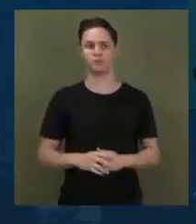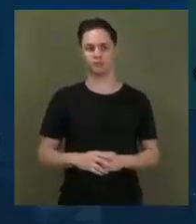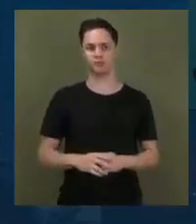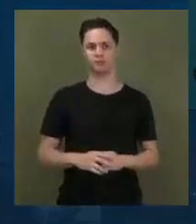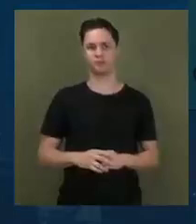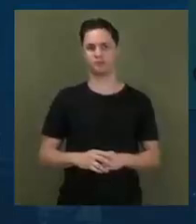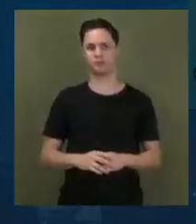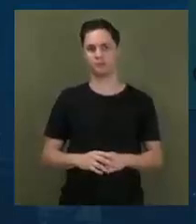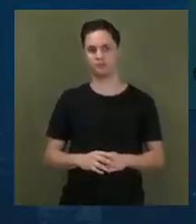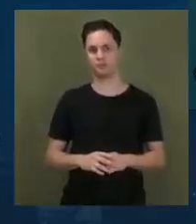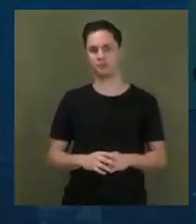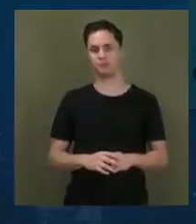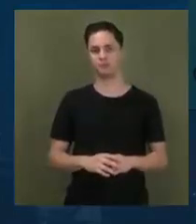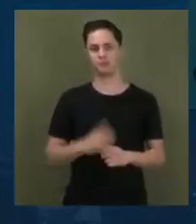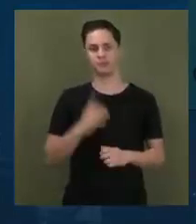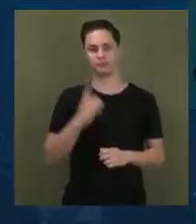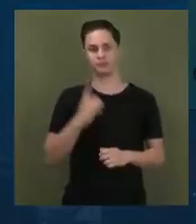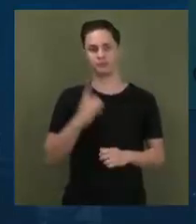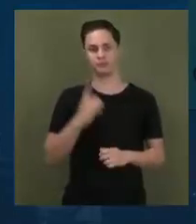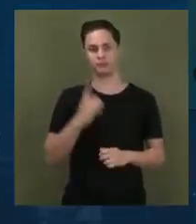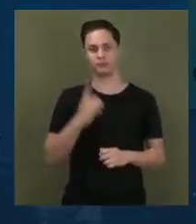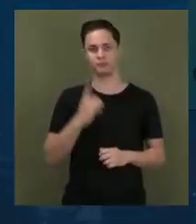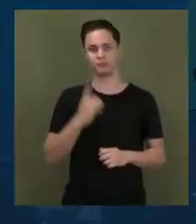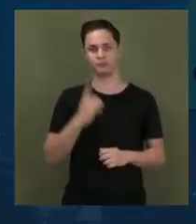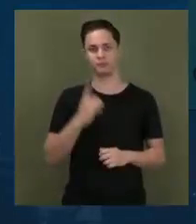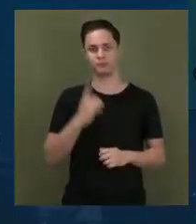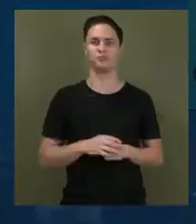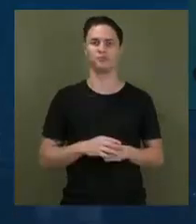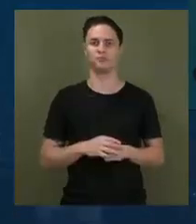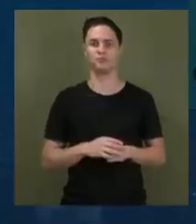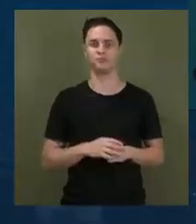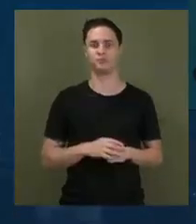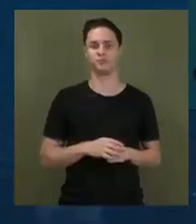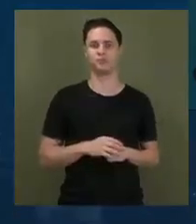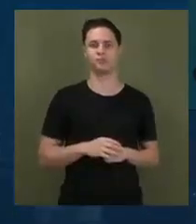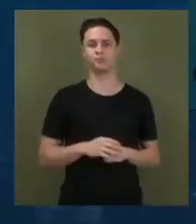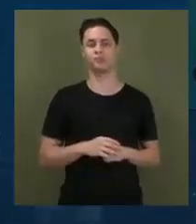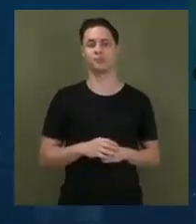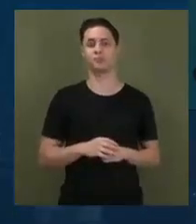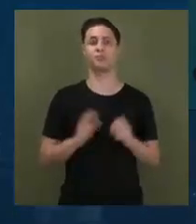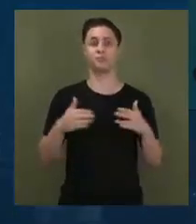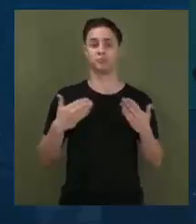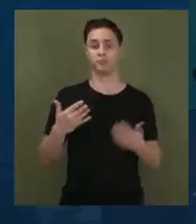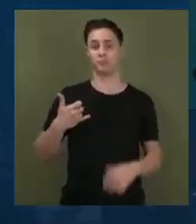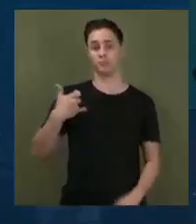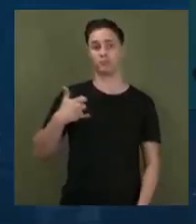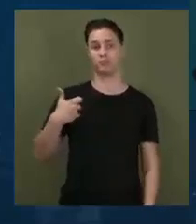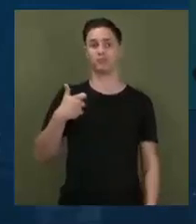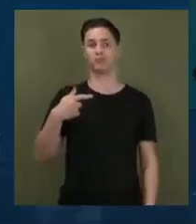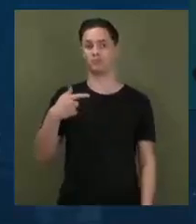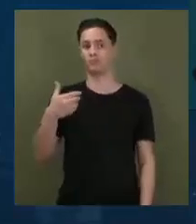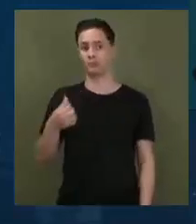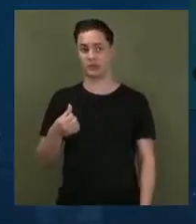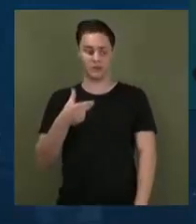está a lâmina, a autópsia do coração, mostrando infarto. 76 anos, 21